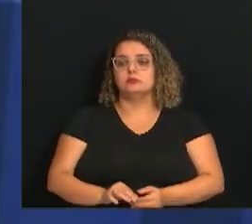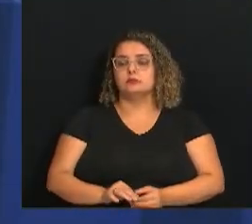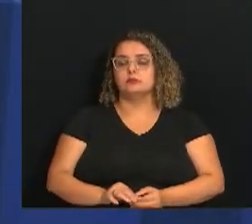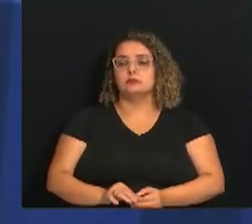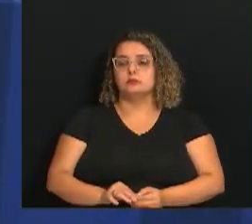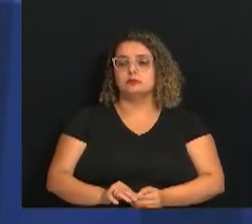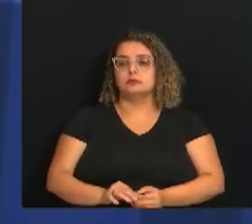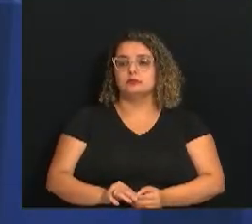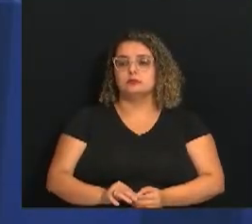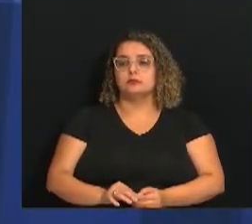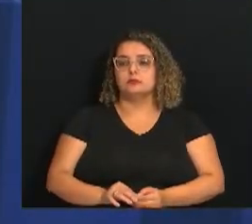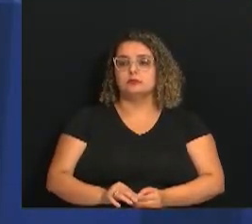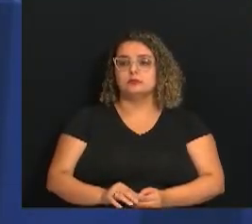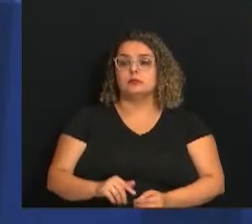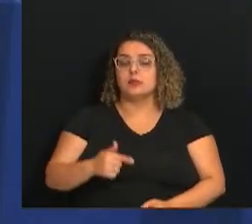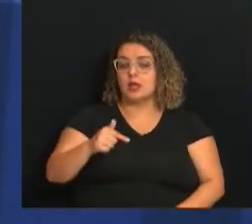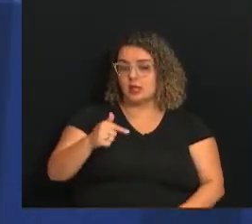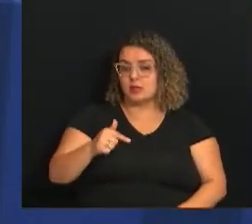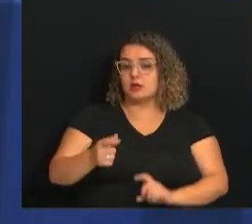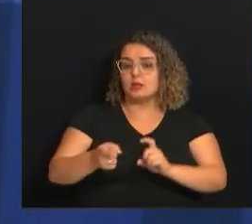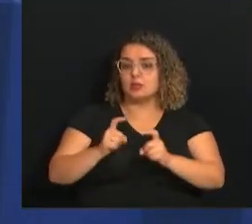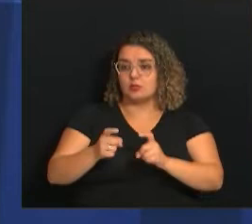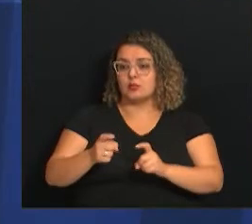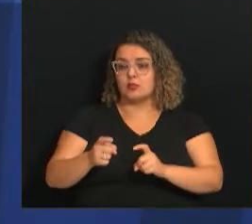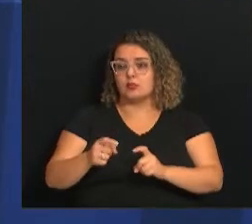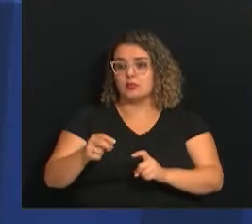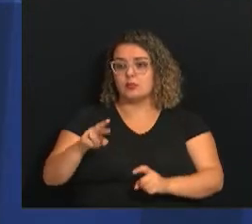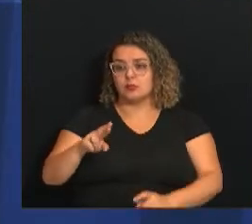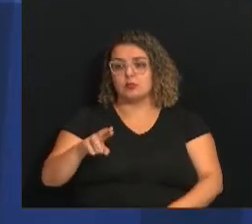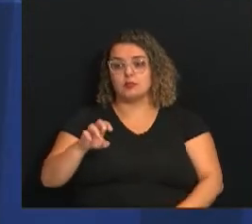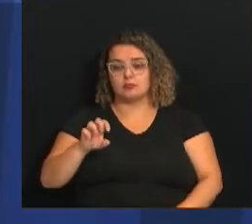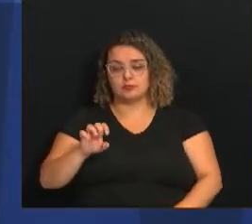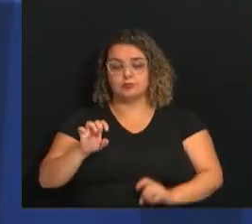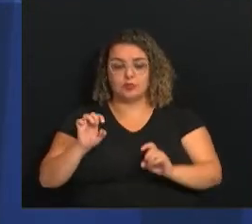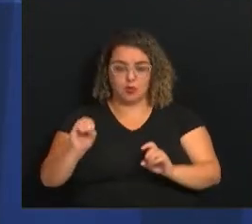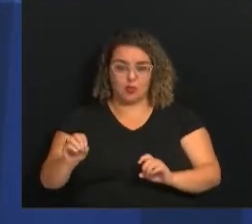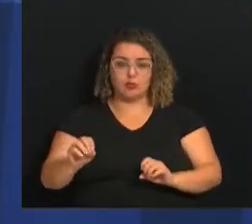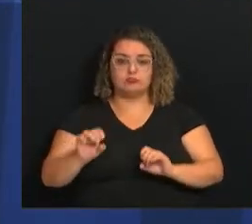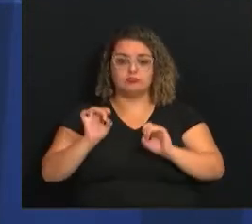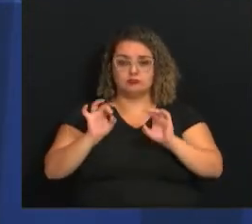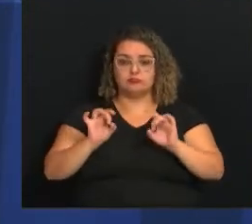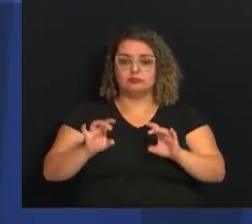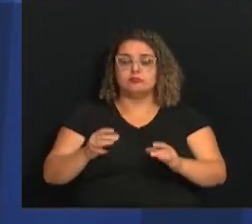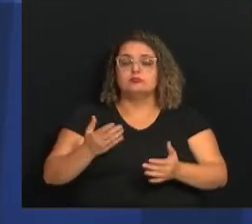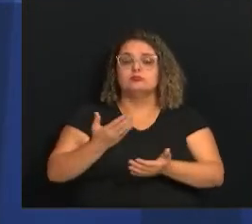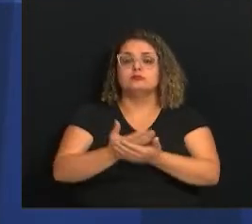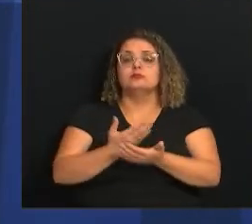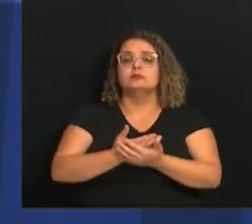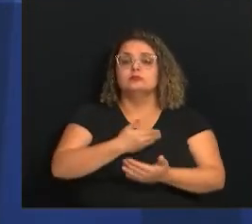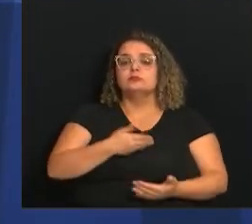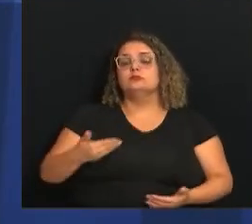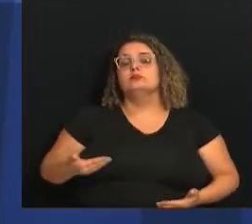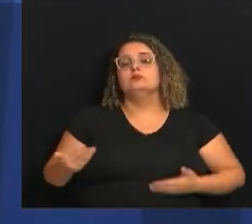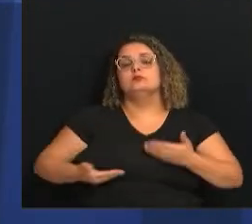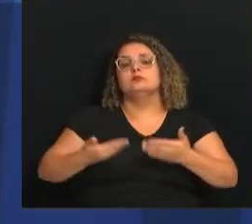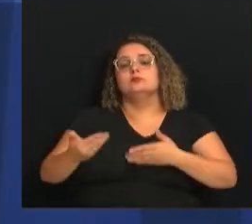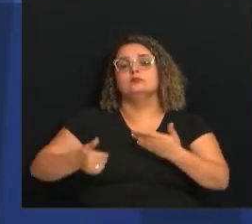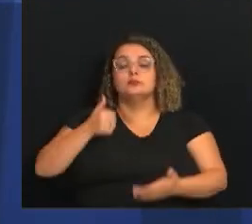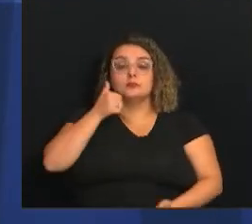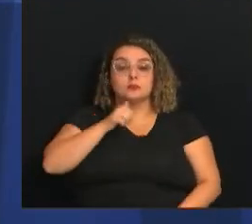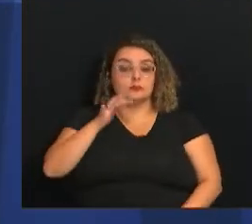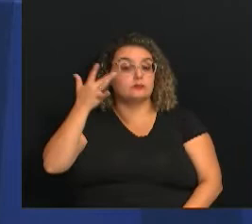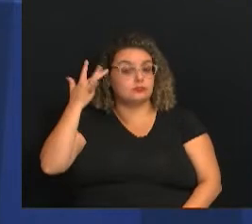Olha só, na 7ª reunião da Comissão Especial de Estudos sobre Funcionalismo Público, presidida pela vereadora